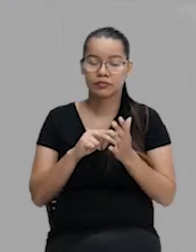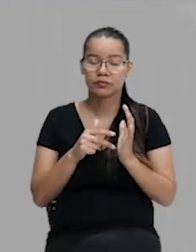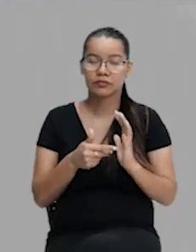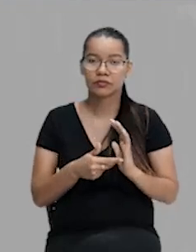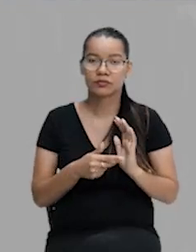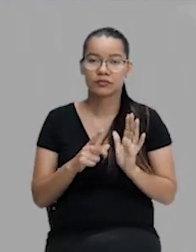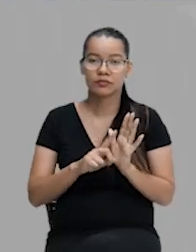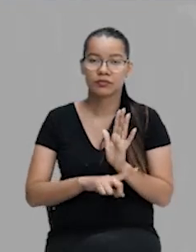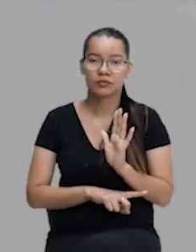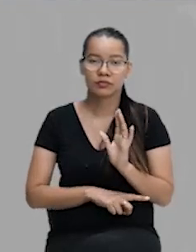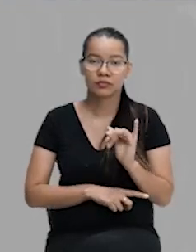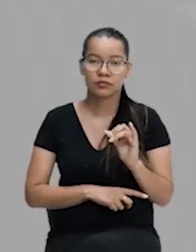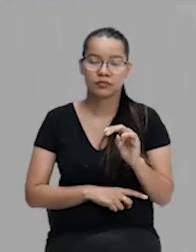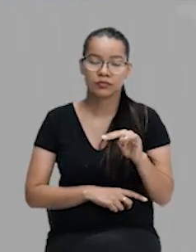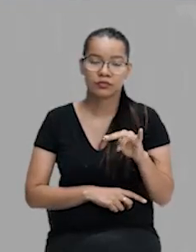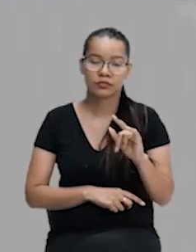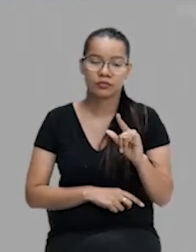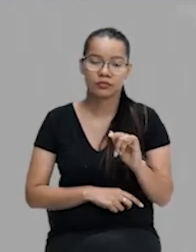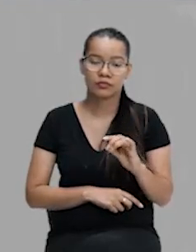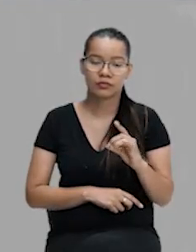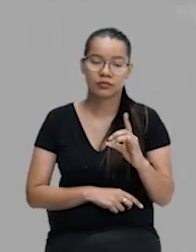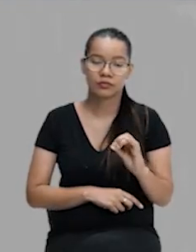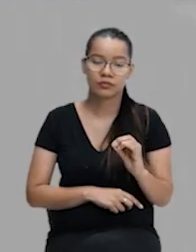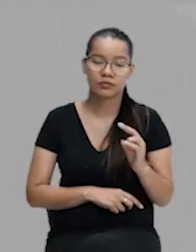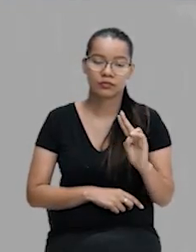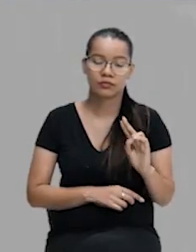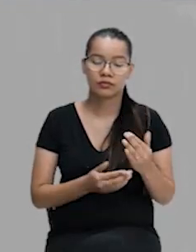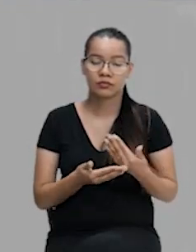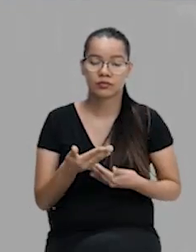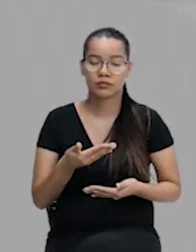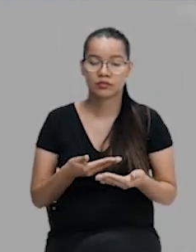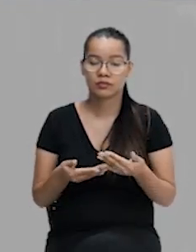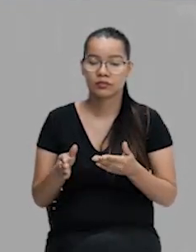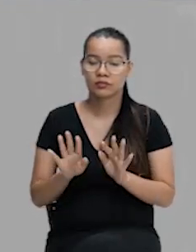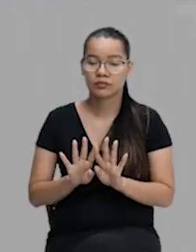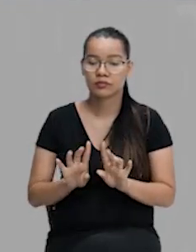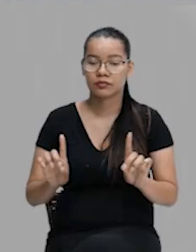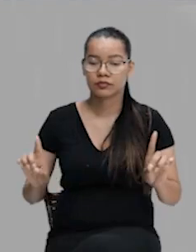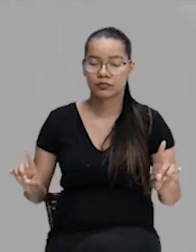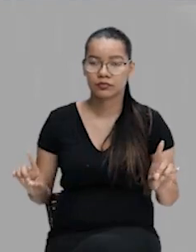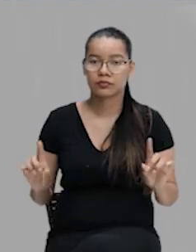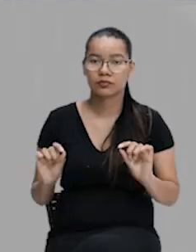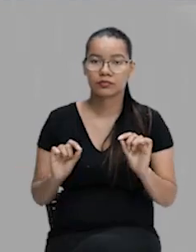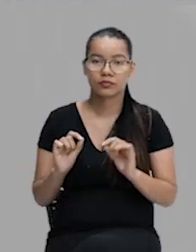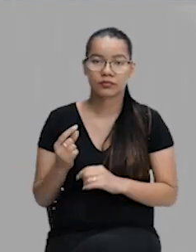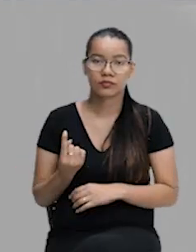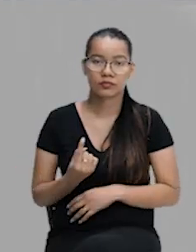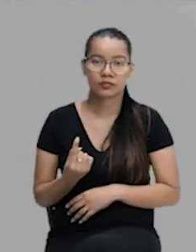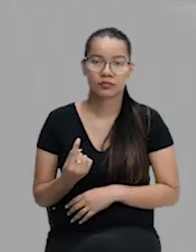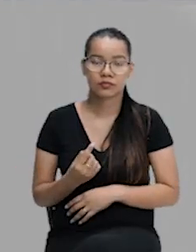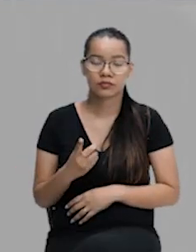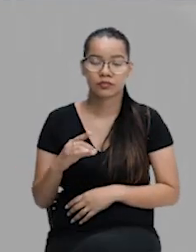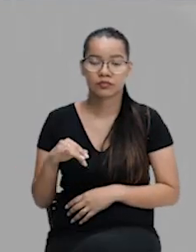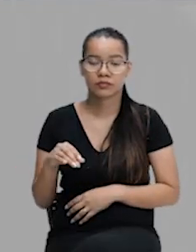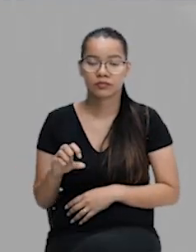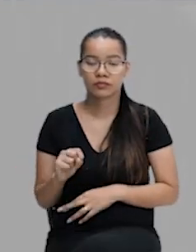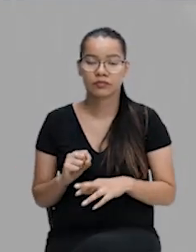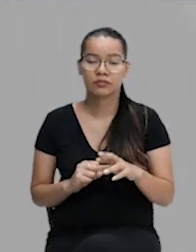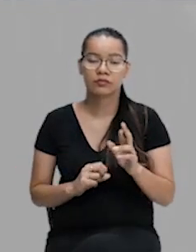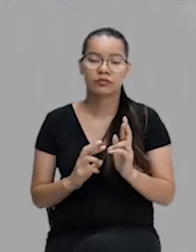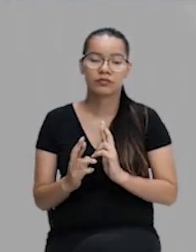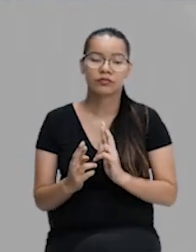menos ionizado ou menos dissociado do que um dos reagentes.